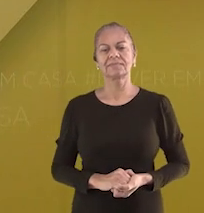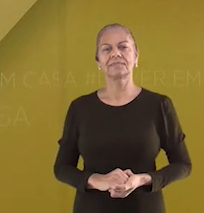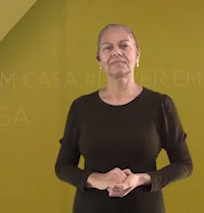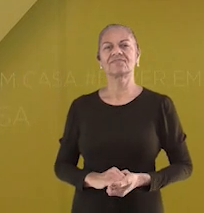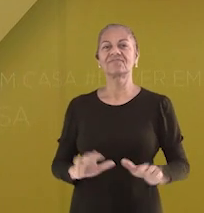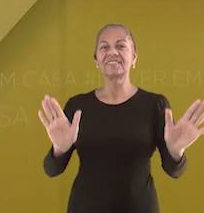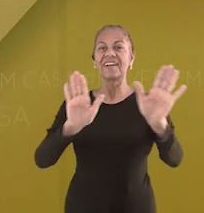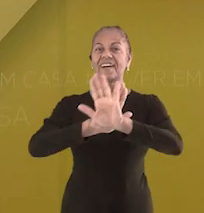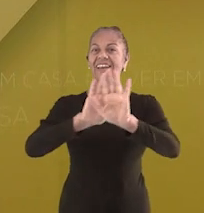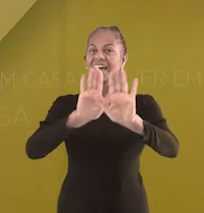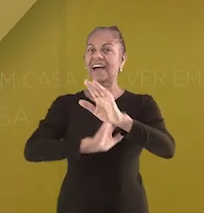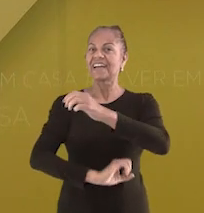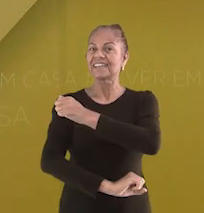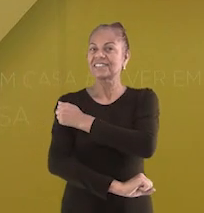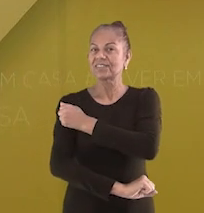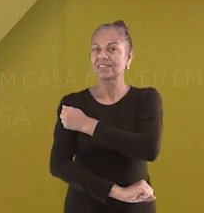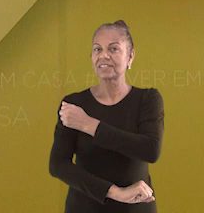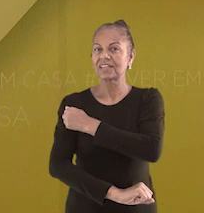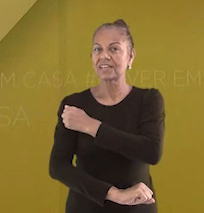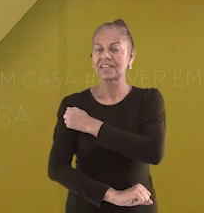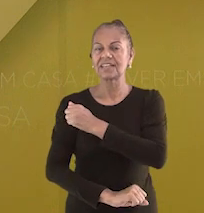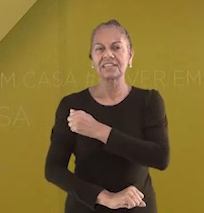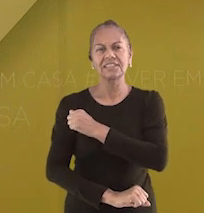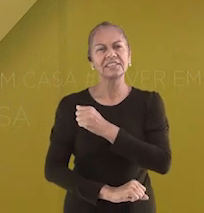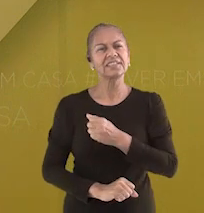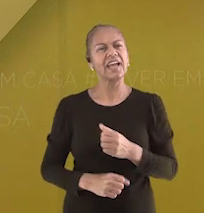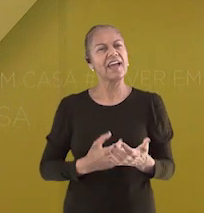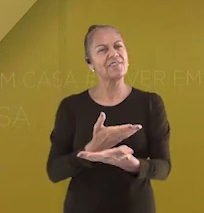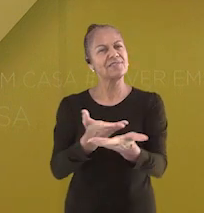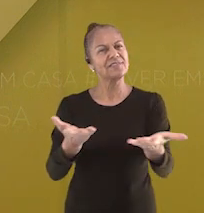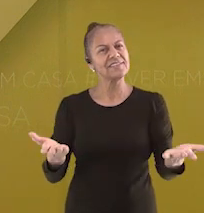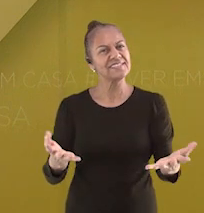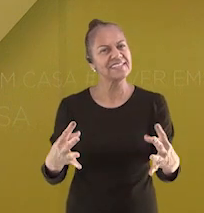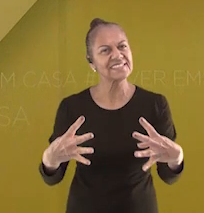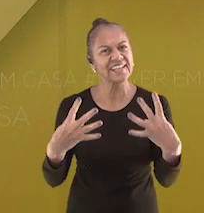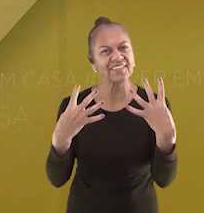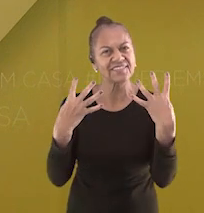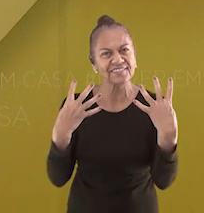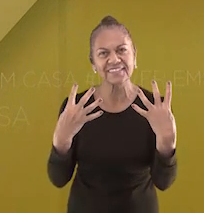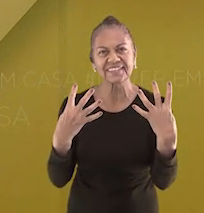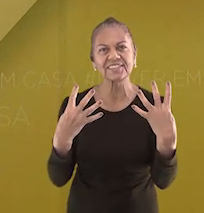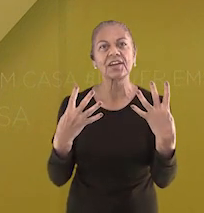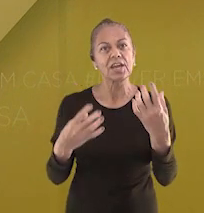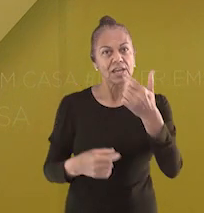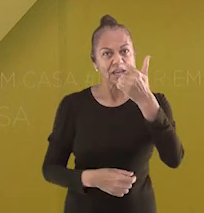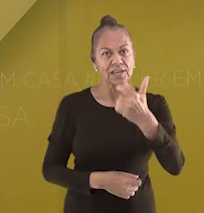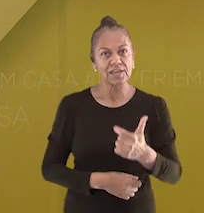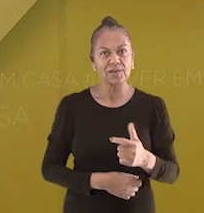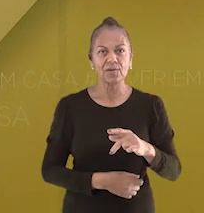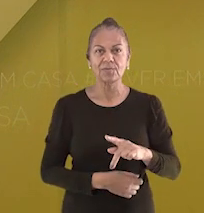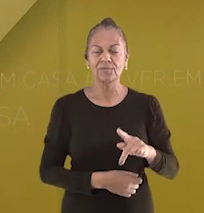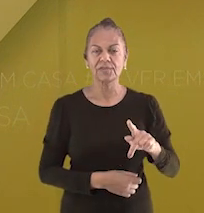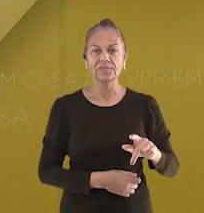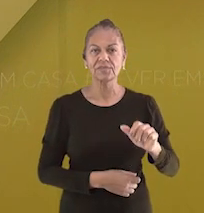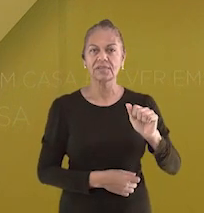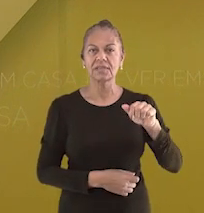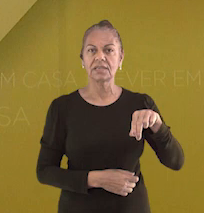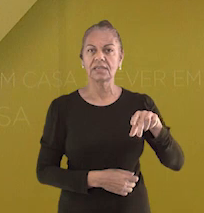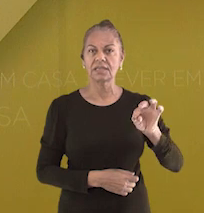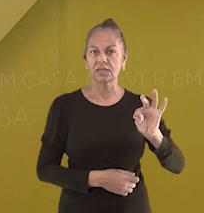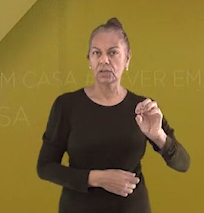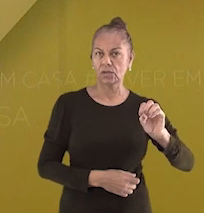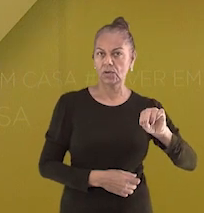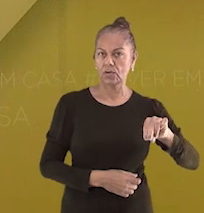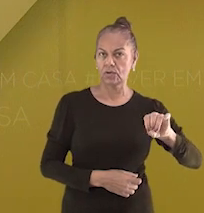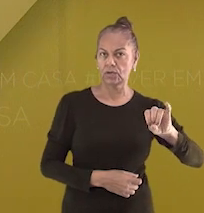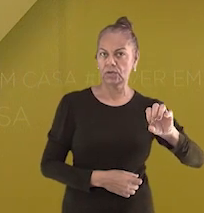Olá, estudantes, e a todos presentes na nossa programação do Tudo TV. Eu sou o professor Antônio Baiocco, de Educação Física, e